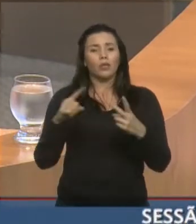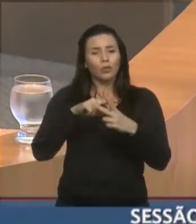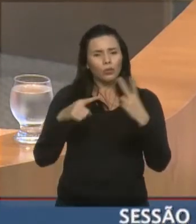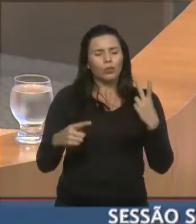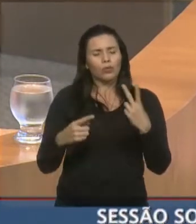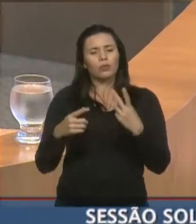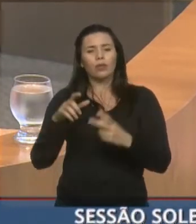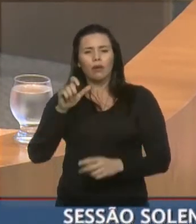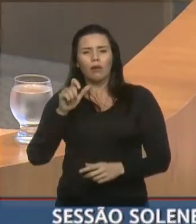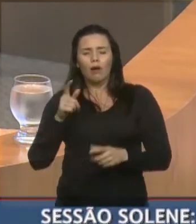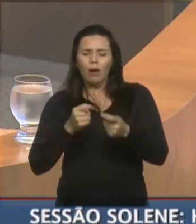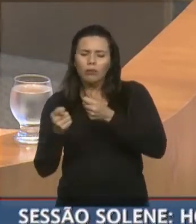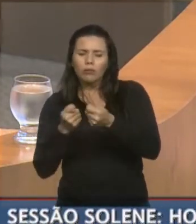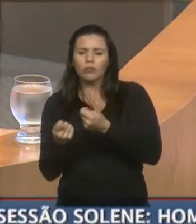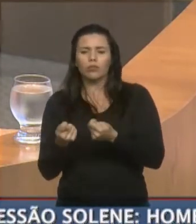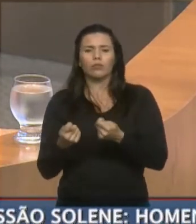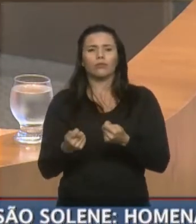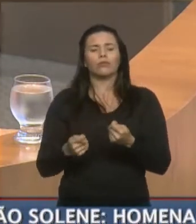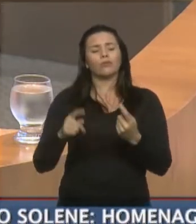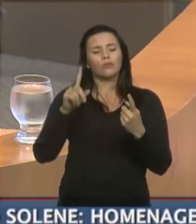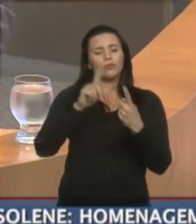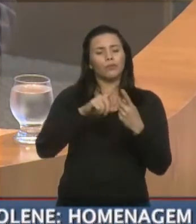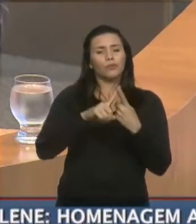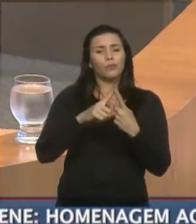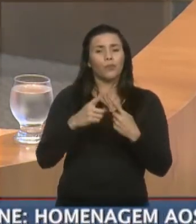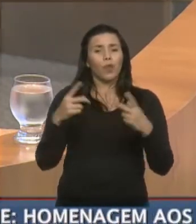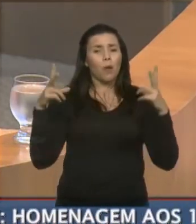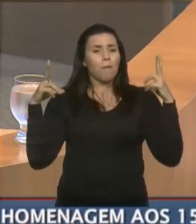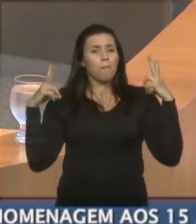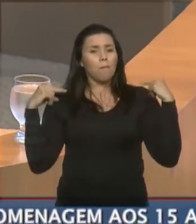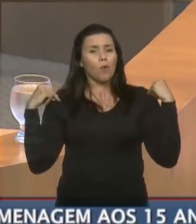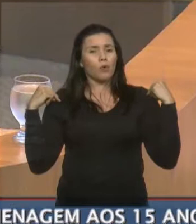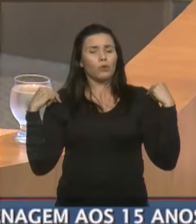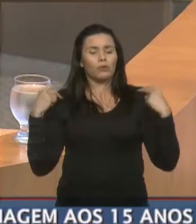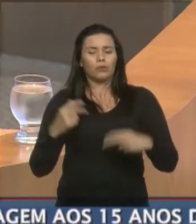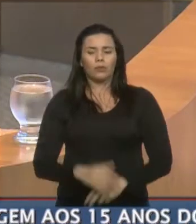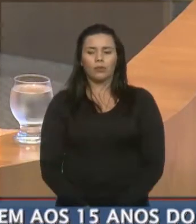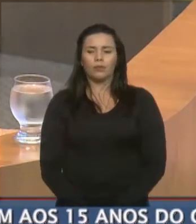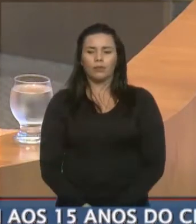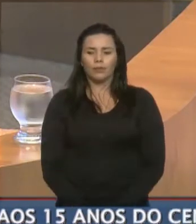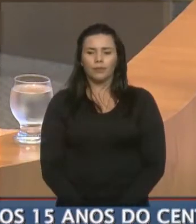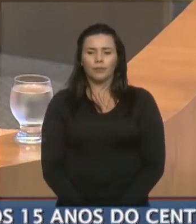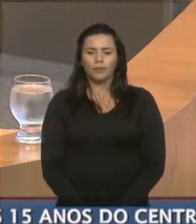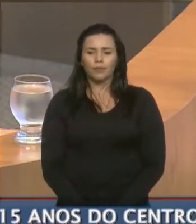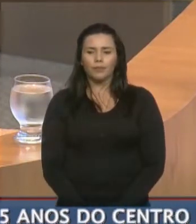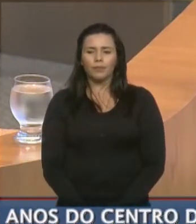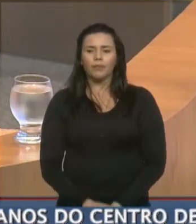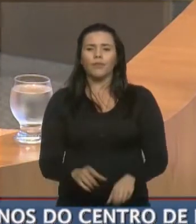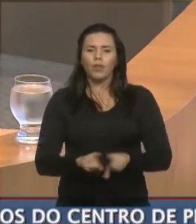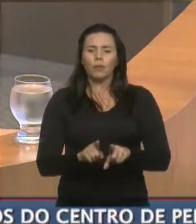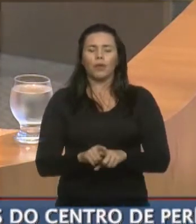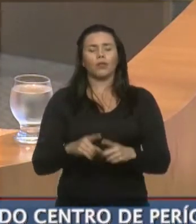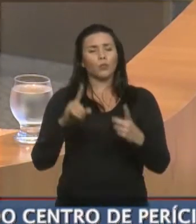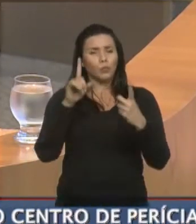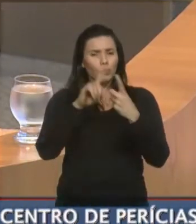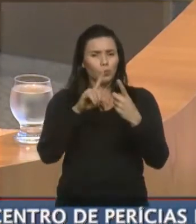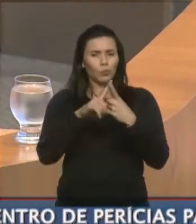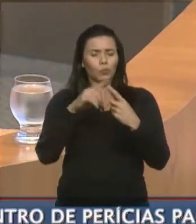1 motorista e 1 auxiliar de serviços gerais, que é o corpo profissional que constitui atualmente o nosso